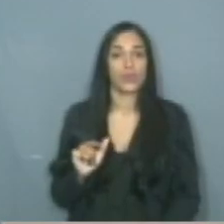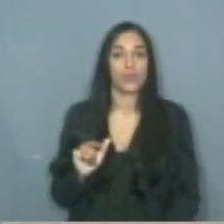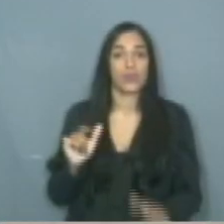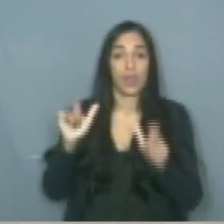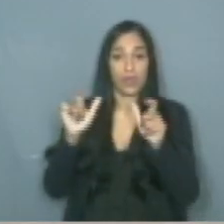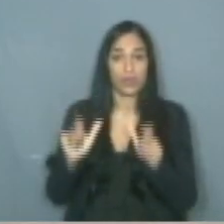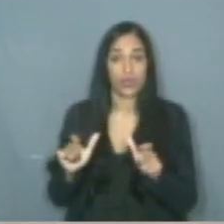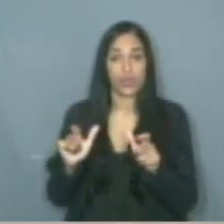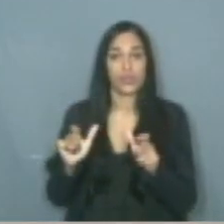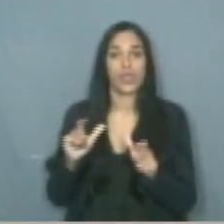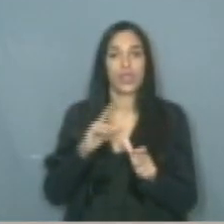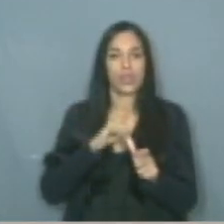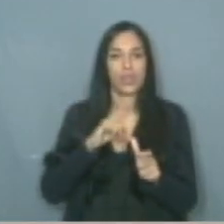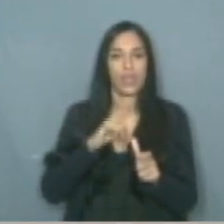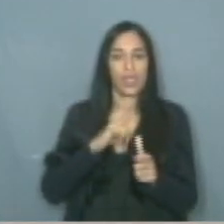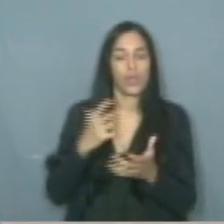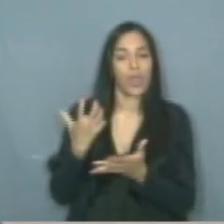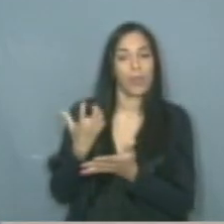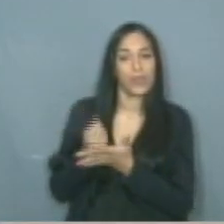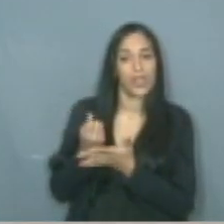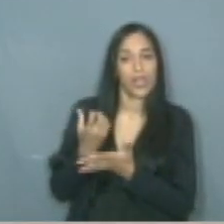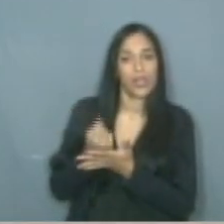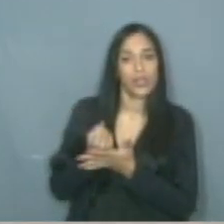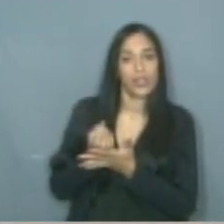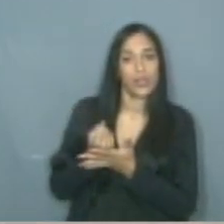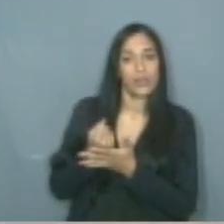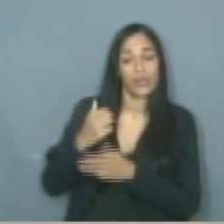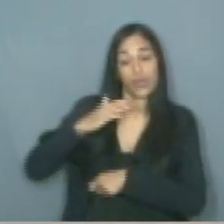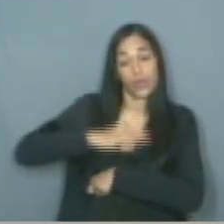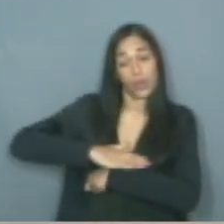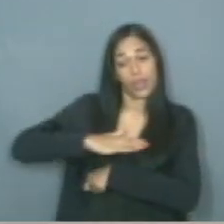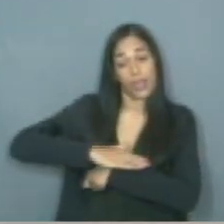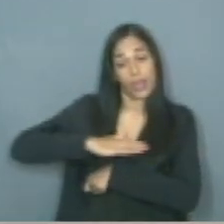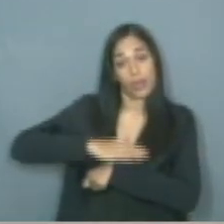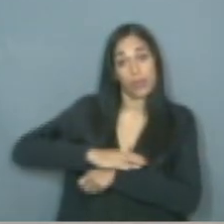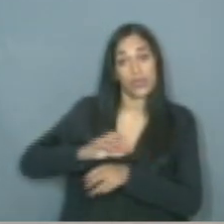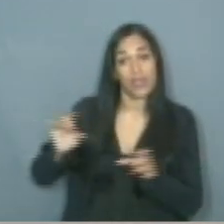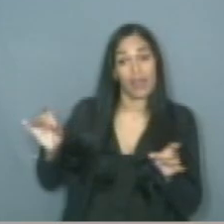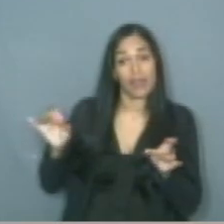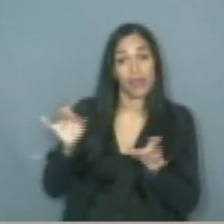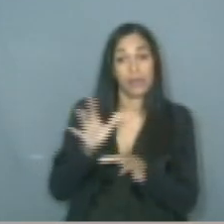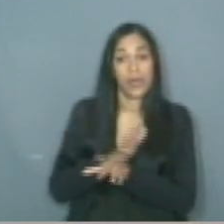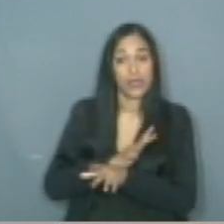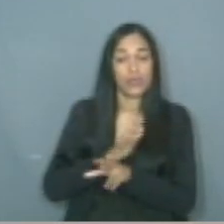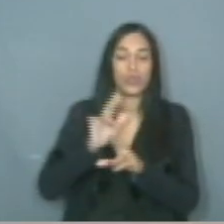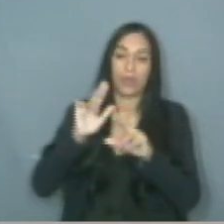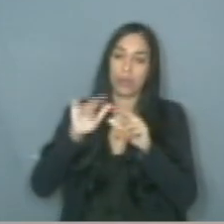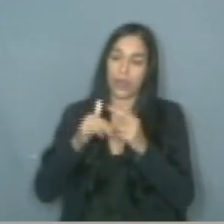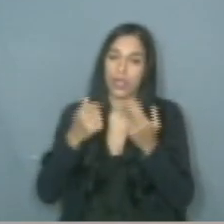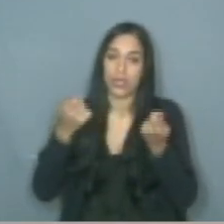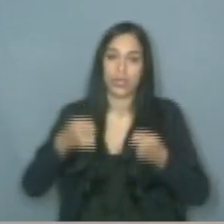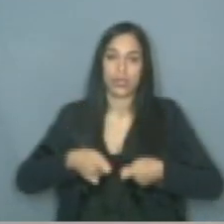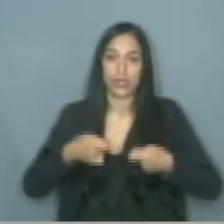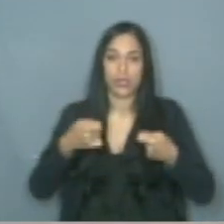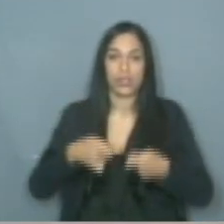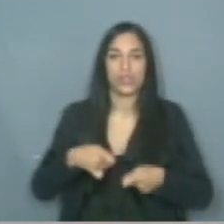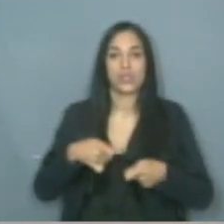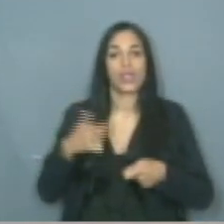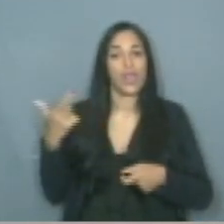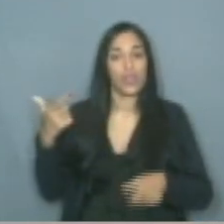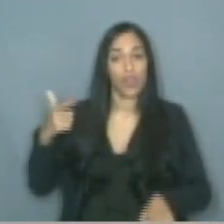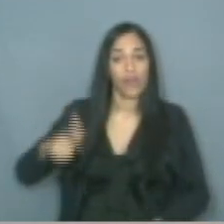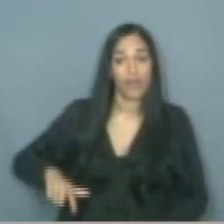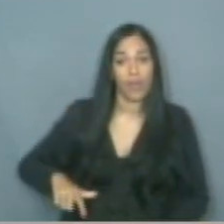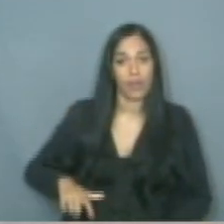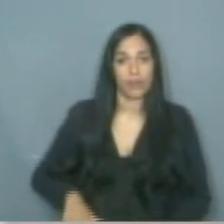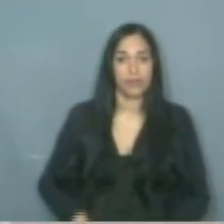um alerta no aplicativo de que aquele tempo está vencendo e que, portanto, a pessoa precisa renovar.